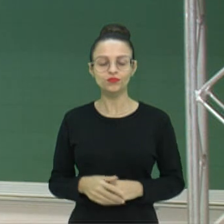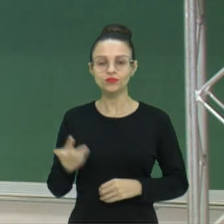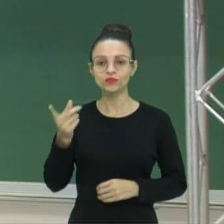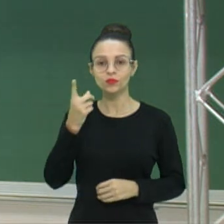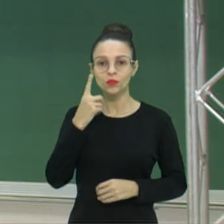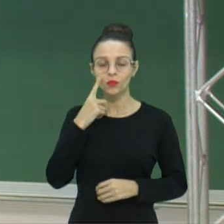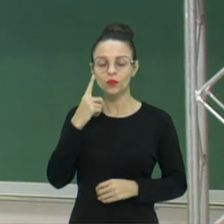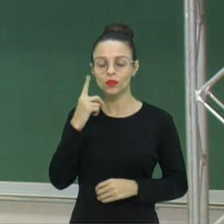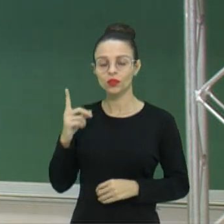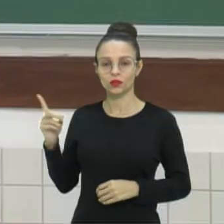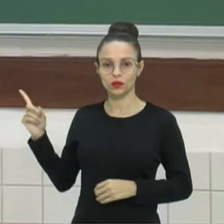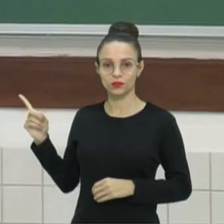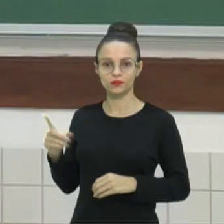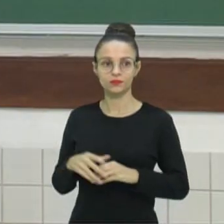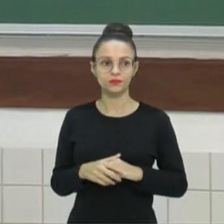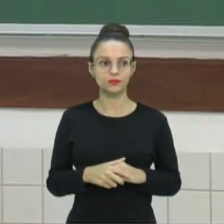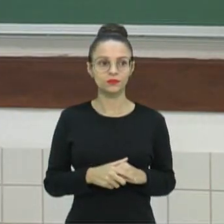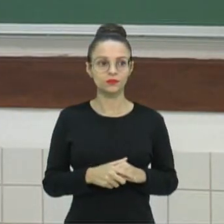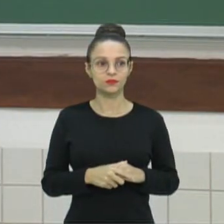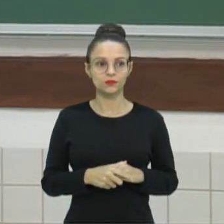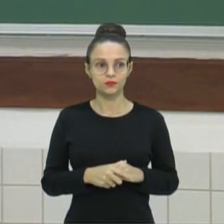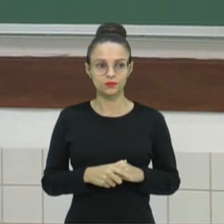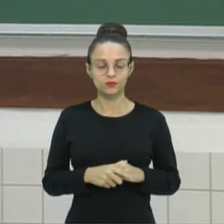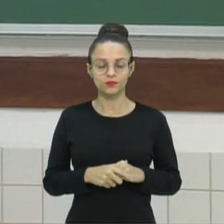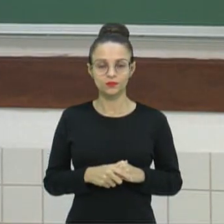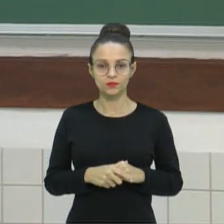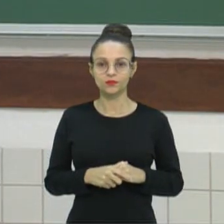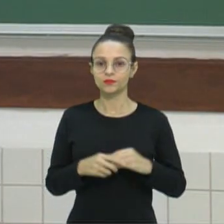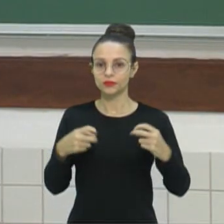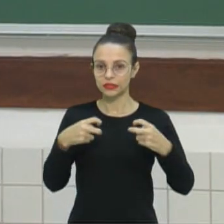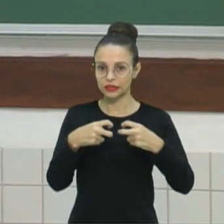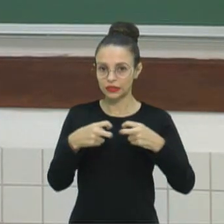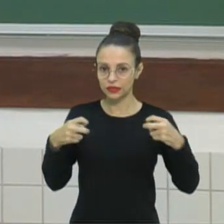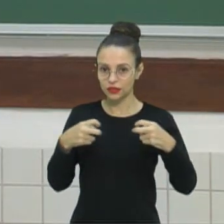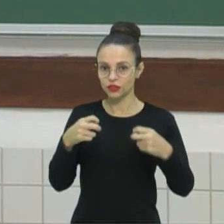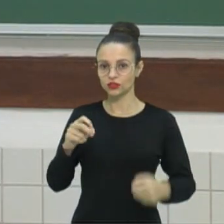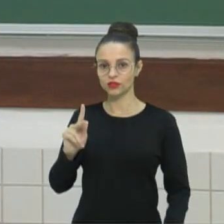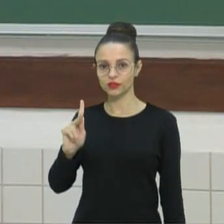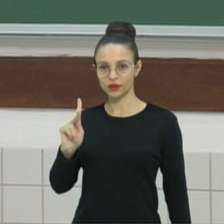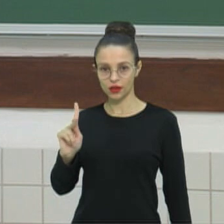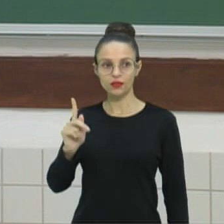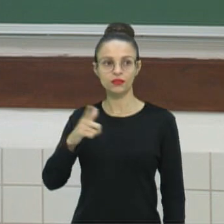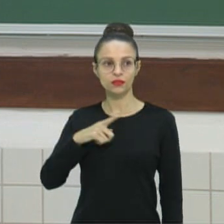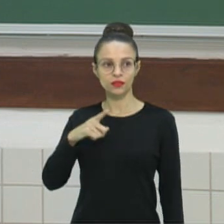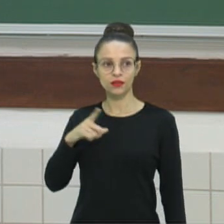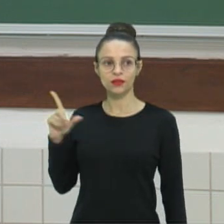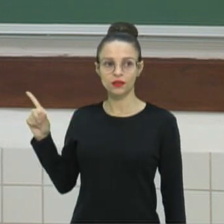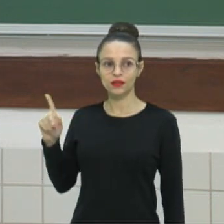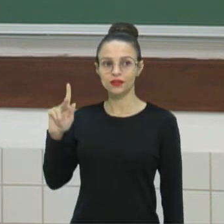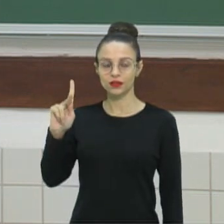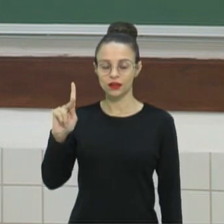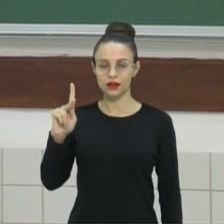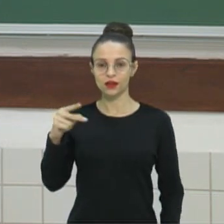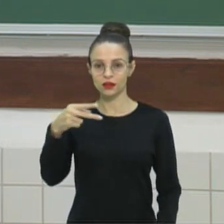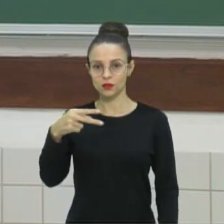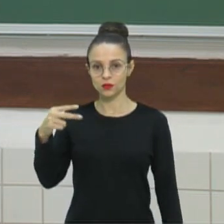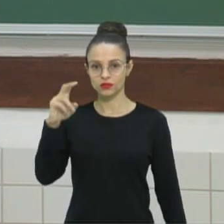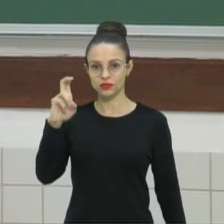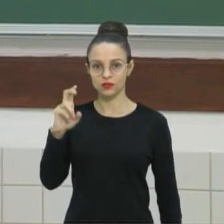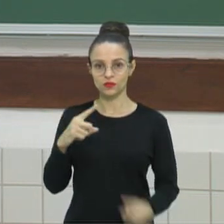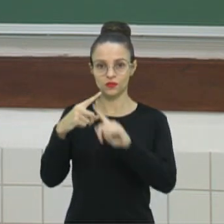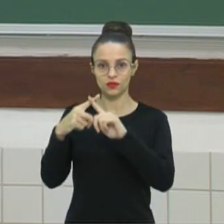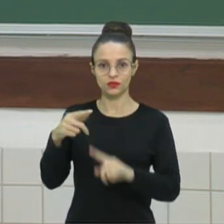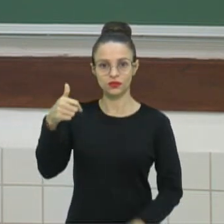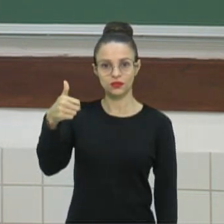veja o que nós temos aqui. A constante elástica K, ele forneceu para nós que K é igual a 5 vezes